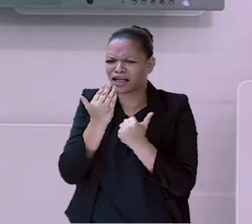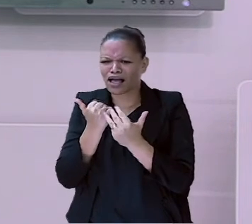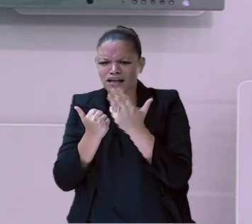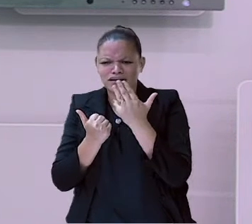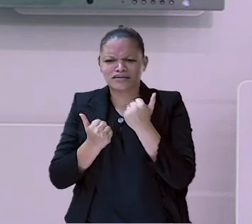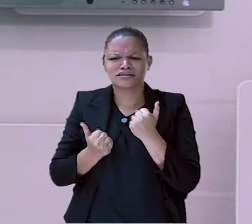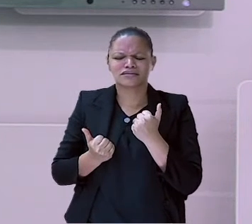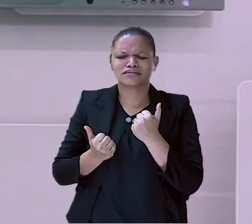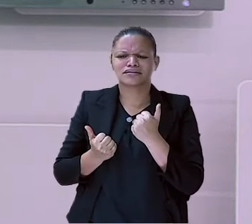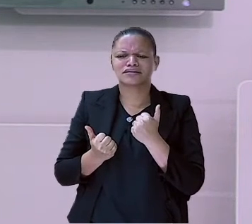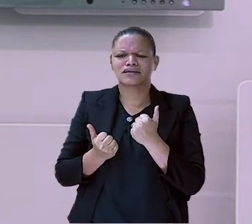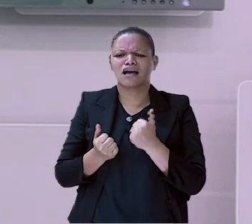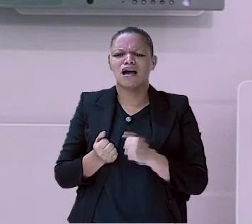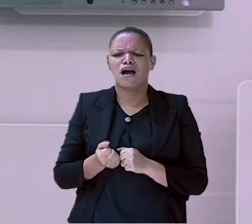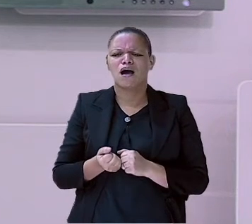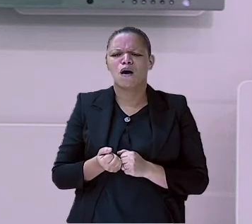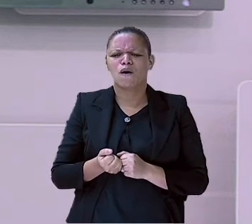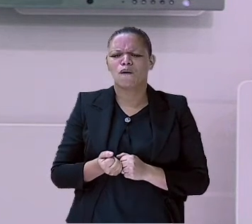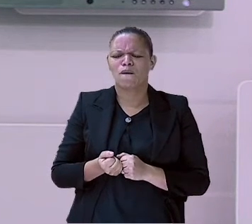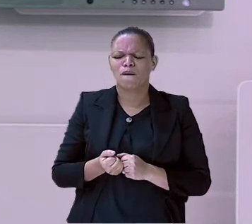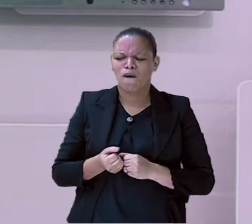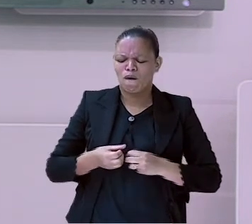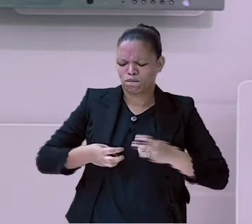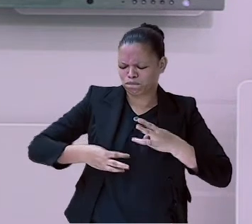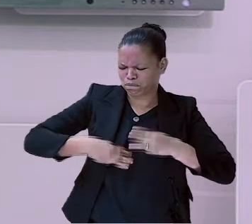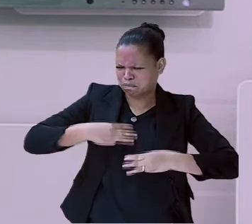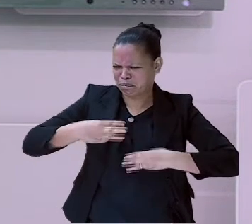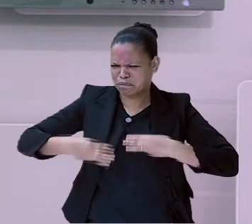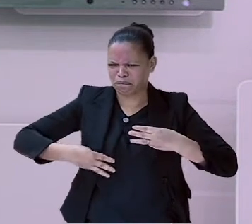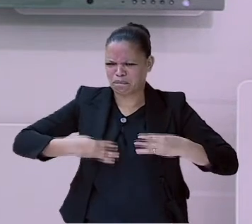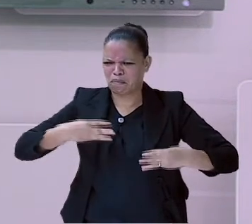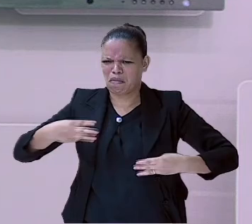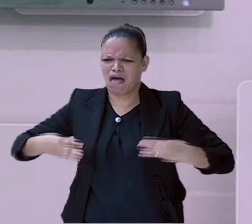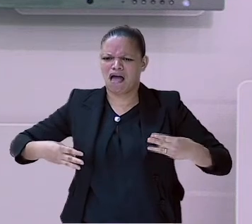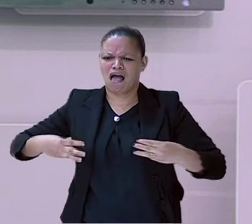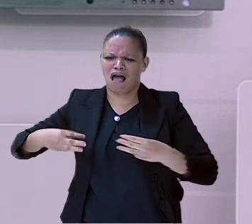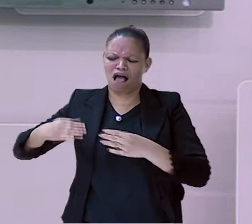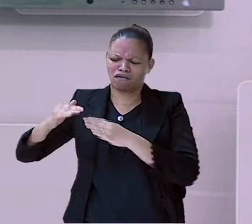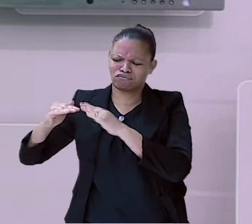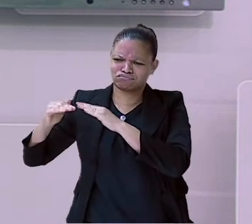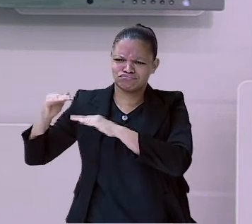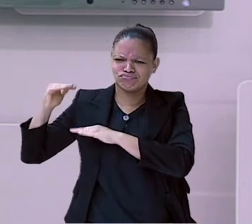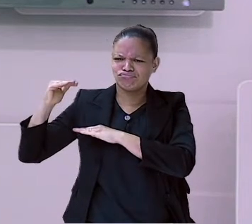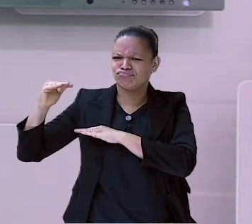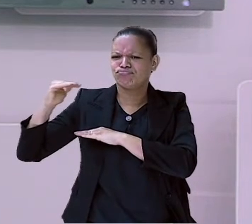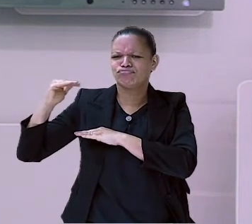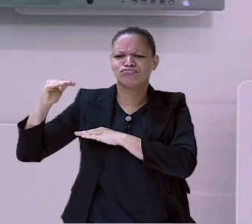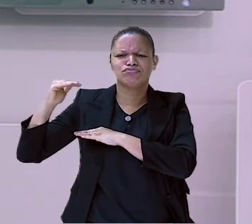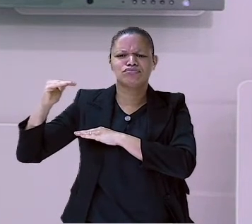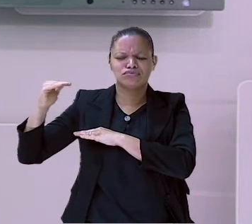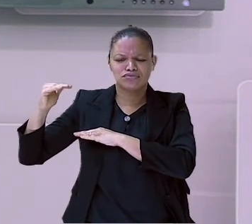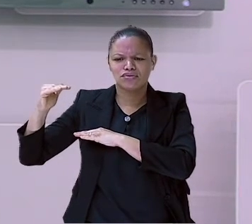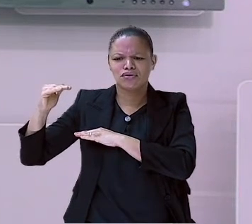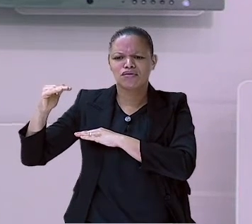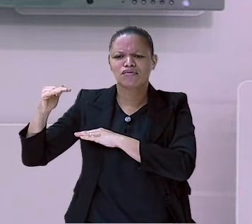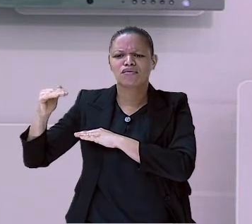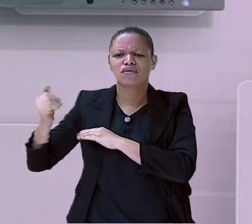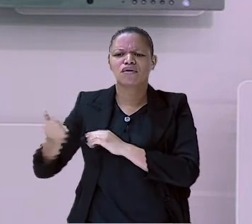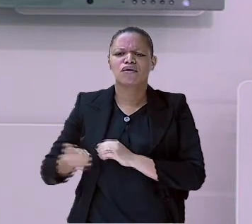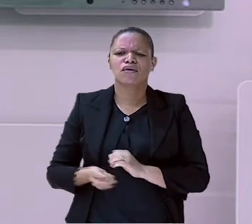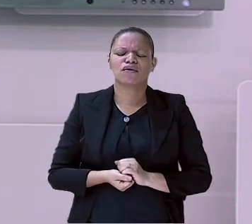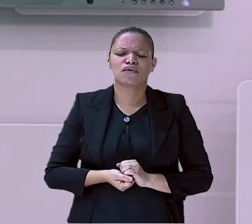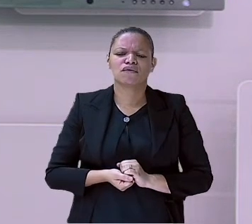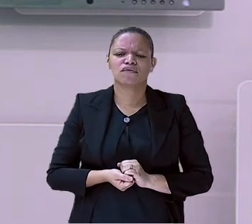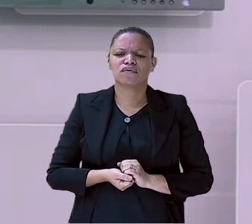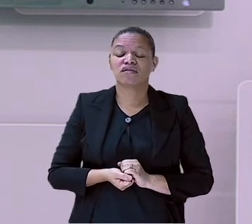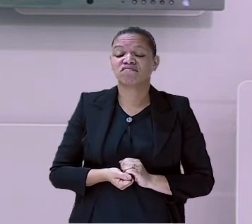ir variar. Sempre ser excessivo na alimentação, tá? Então, isso aí,